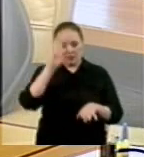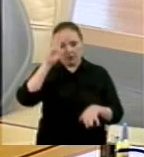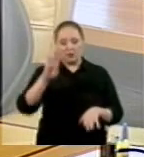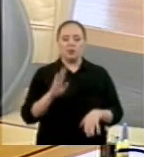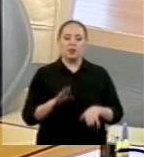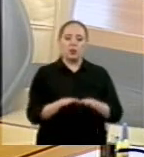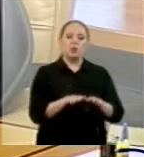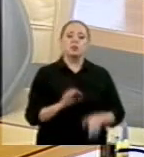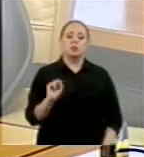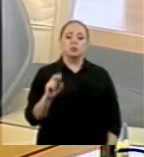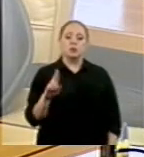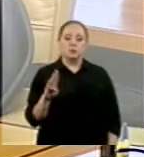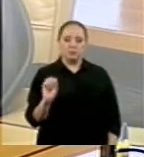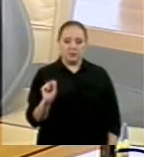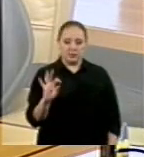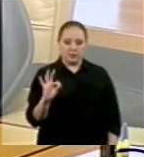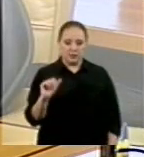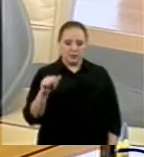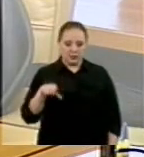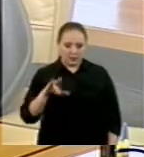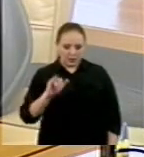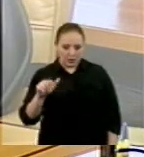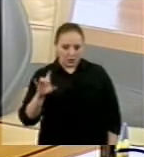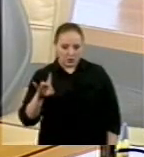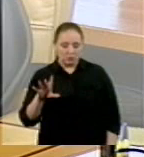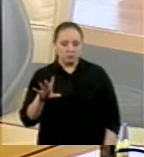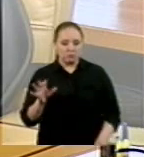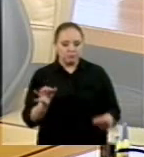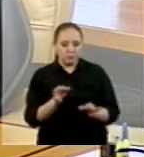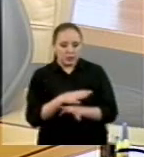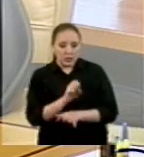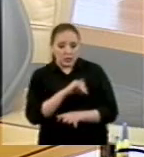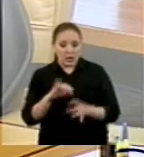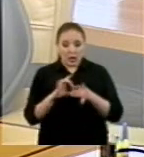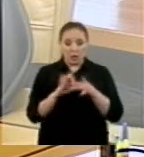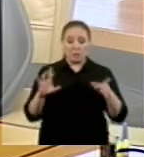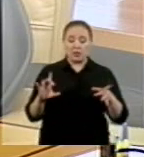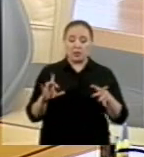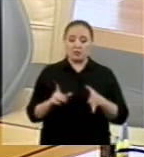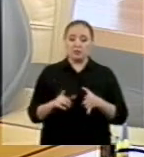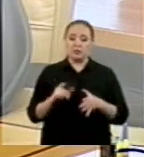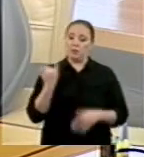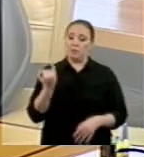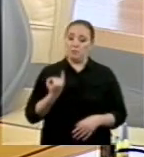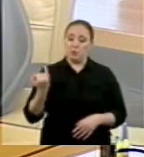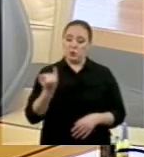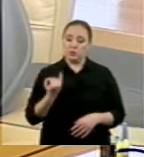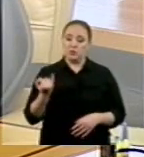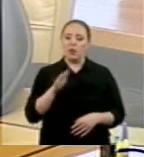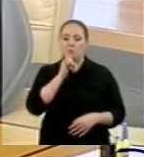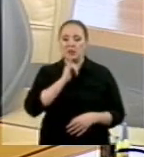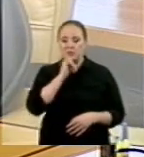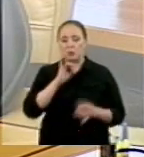igualdade substancial, somente se concretiza quando liberdades moralmente importantes, a exemplo